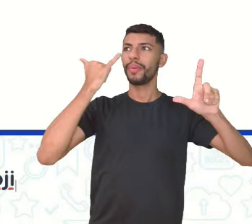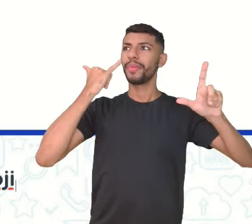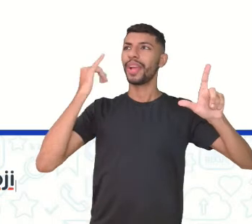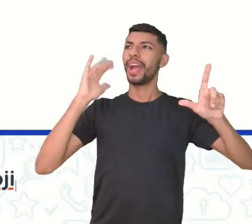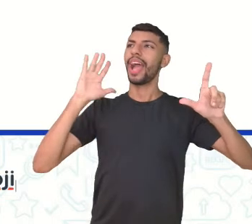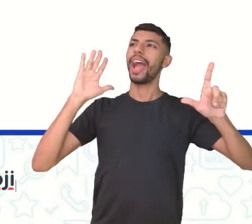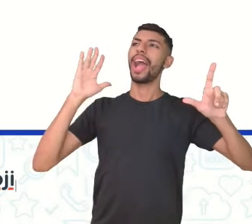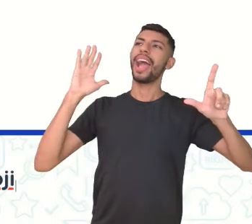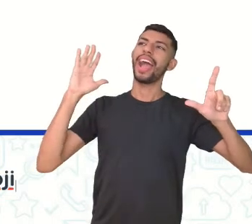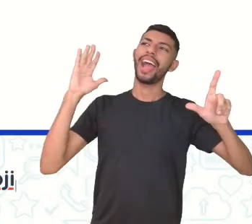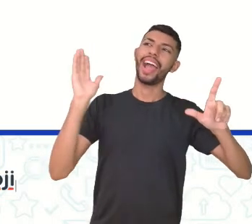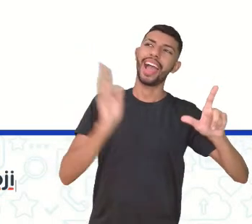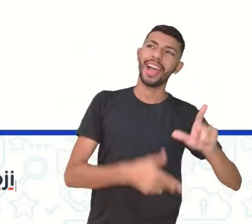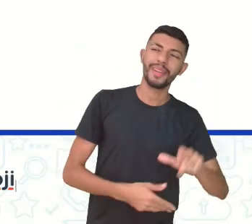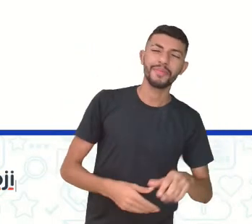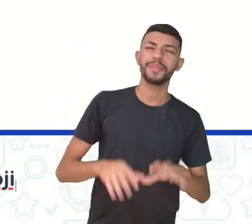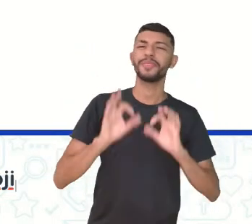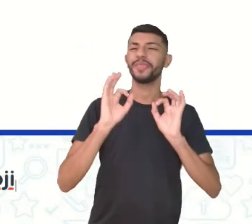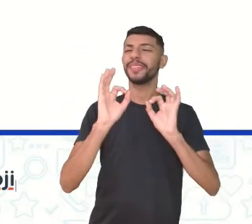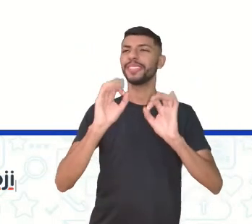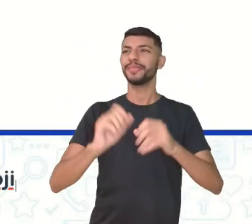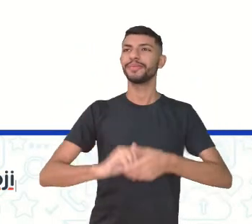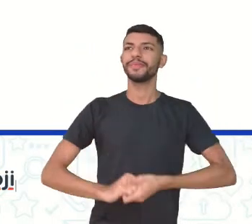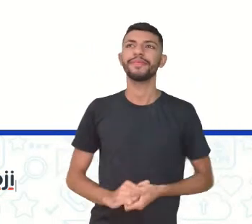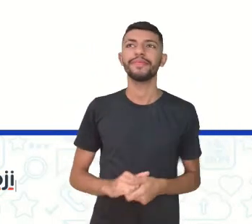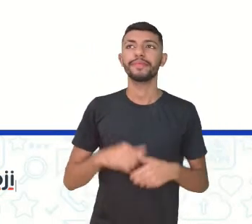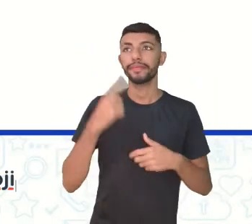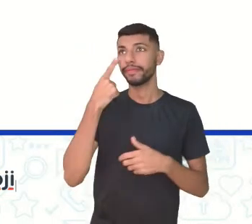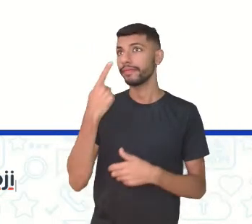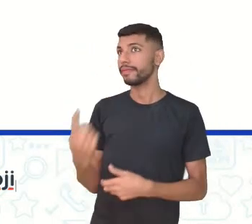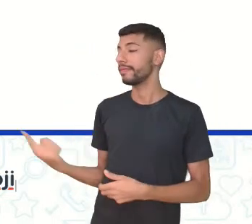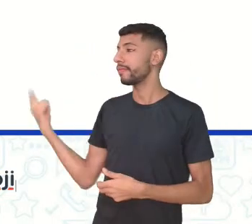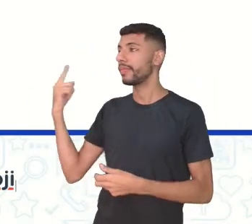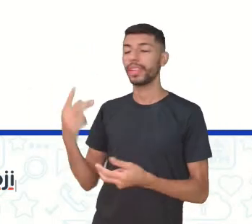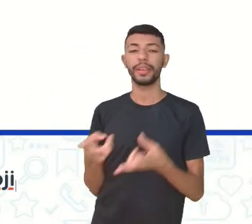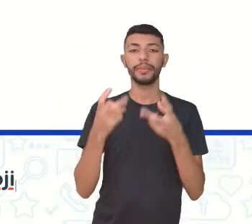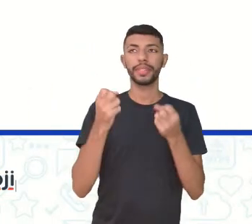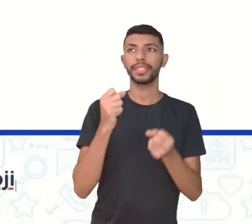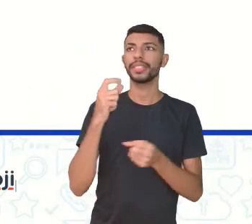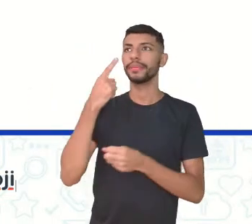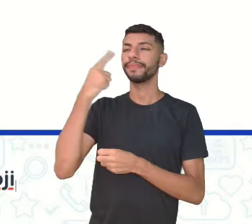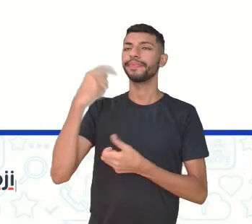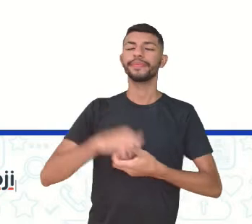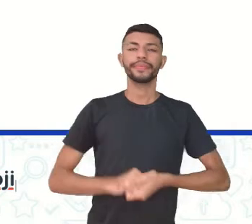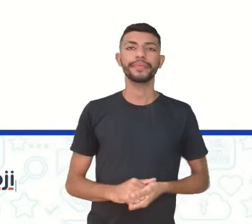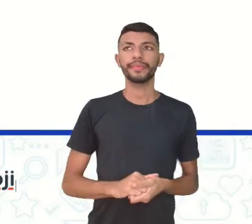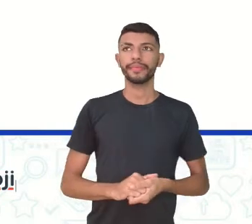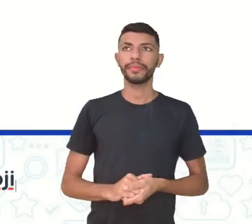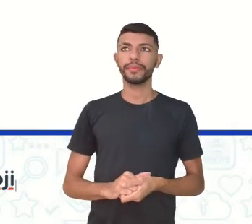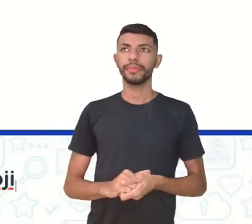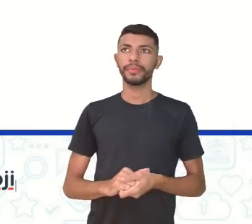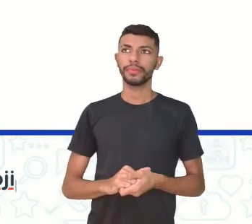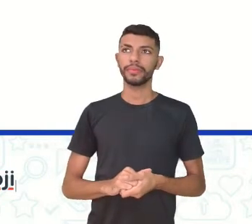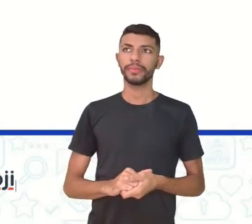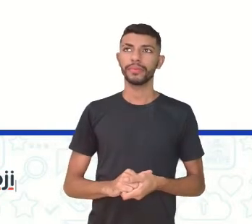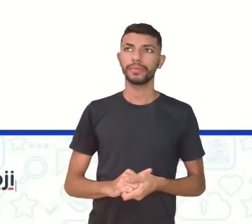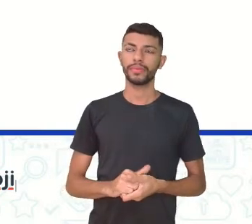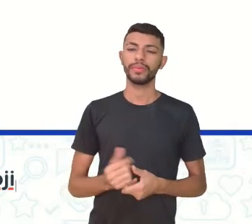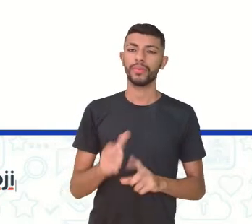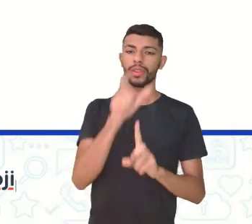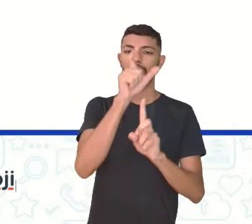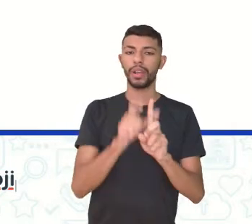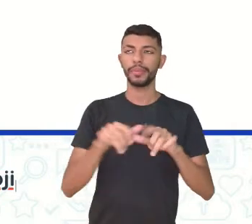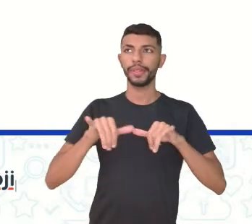nem falar, pô, tu é um cara. Ó, observe a seguinte situação. Diz o seguinte: estando uma pessoa